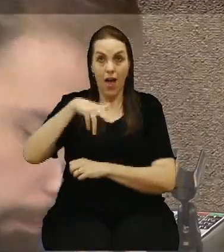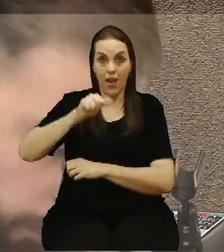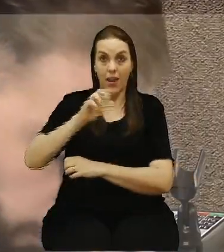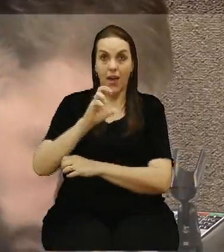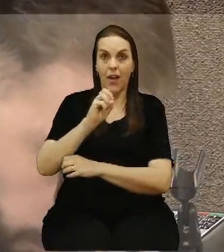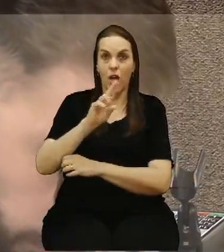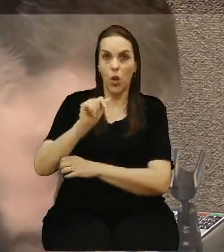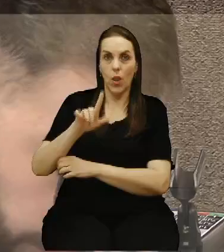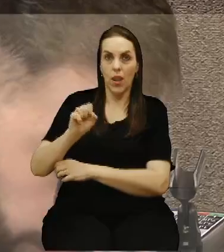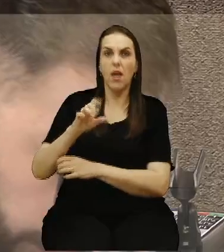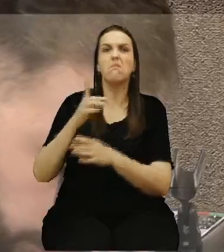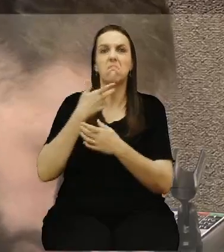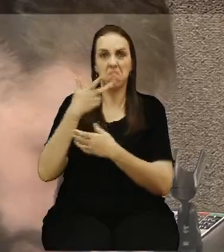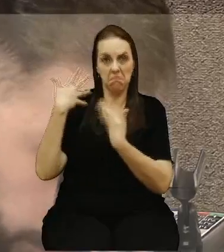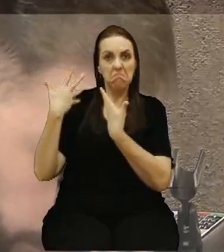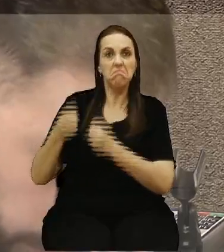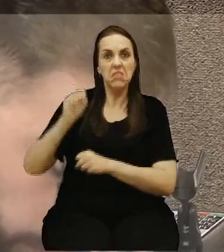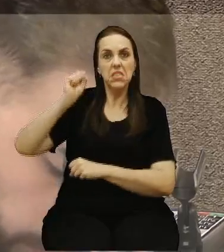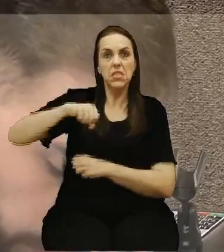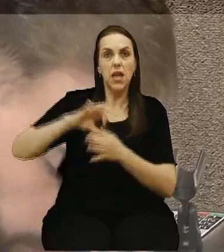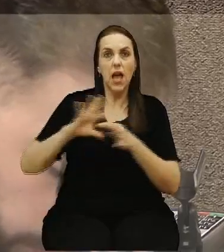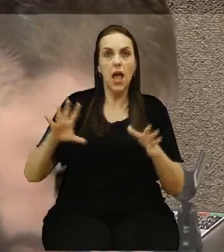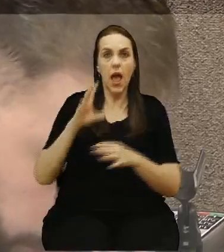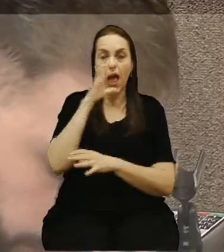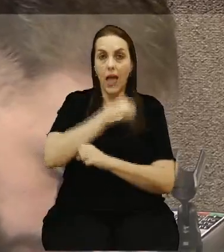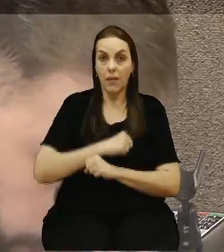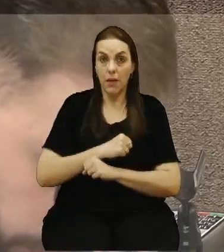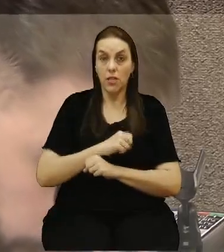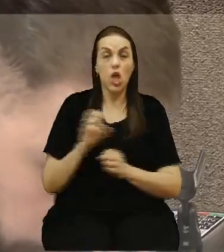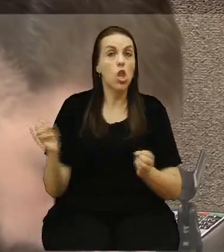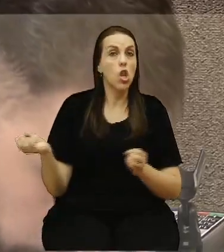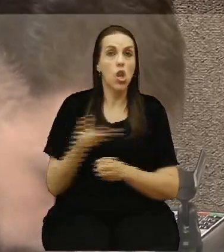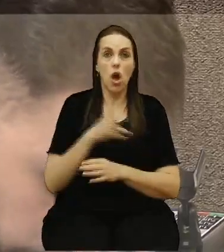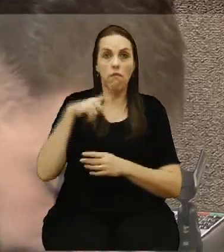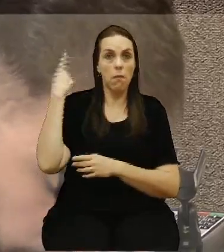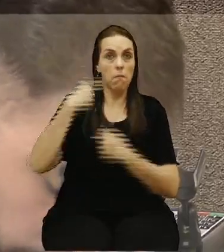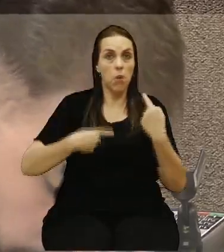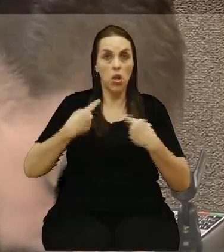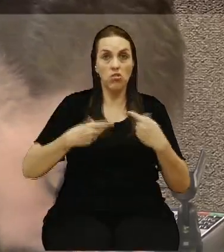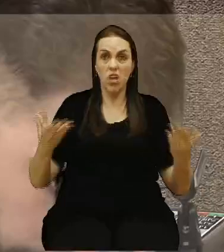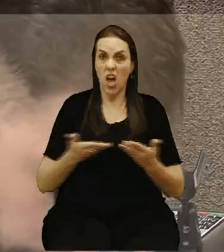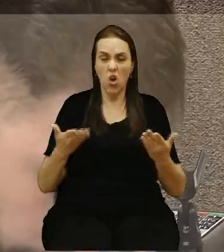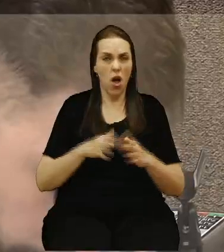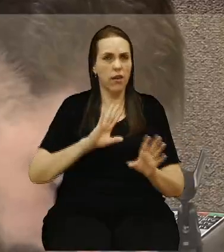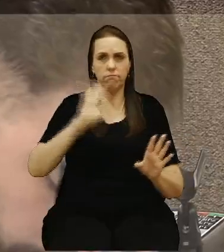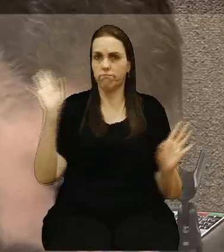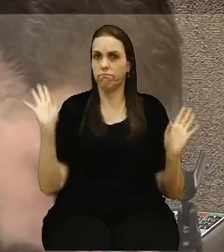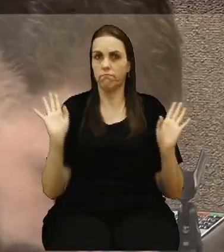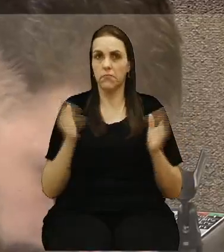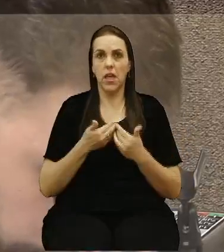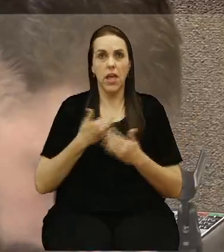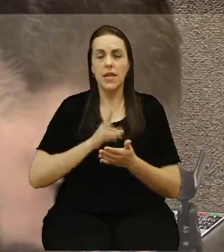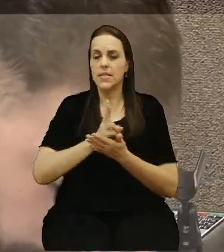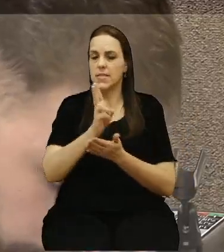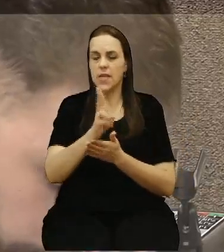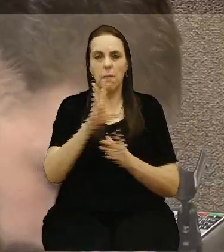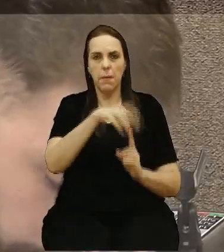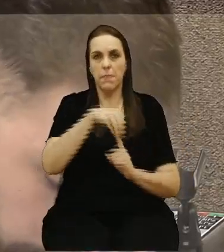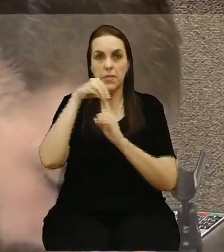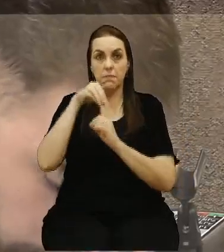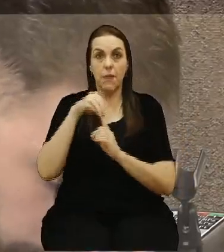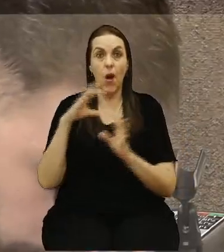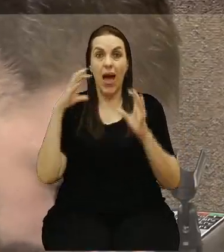ter ordenado a soltura do animal e afirmou que essa seria a nova política adotada pela pasta, que priorizaria atendimentos apenas de